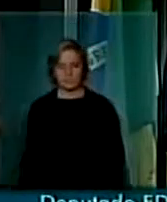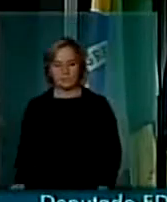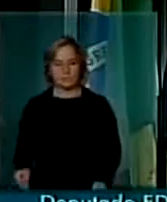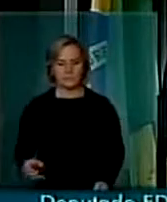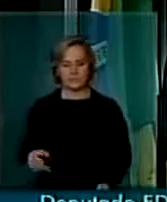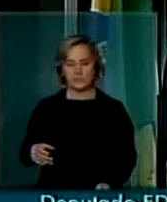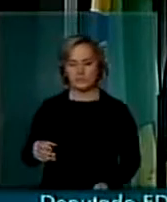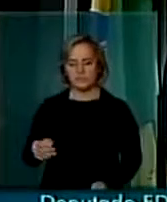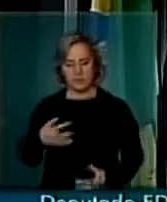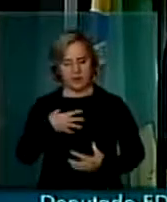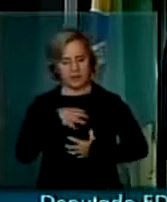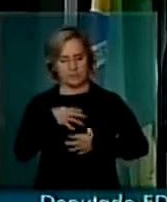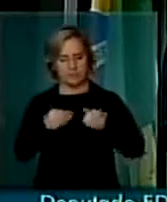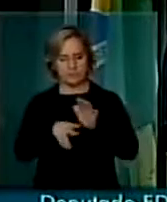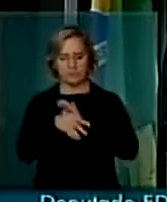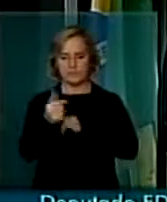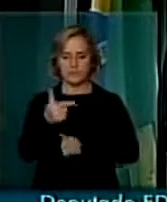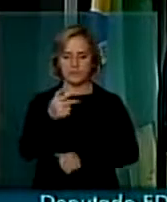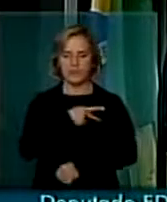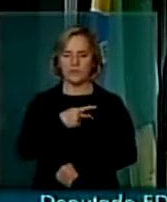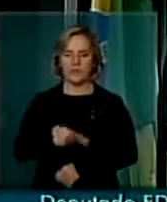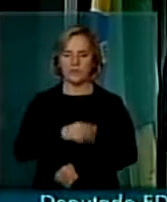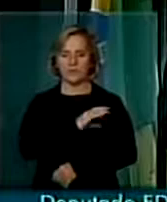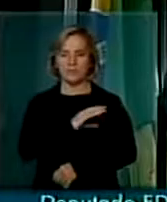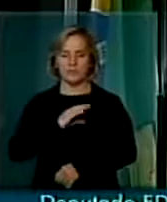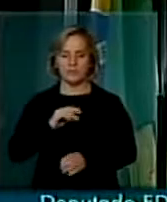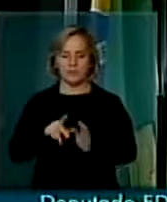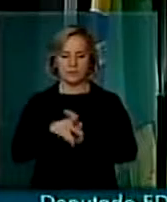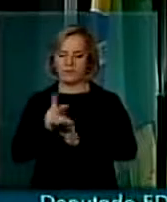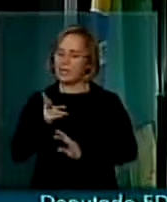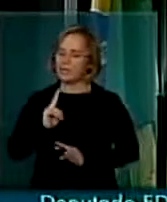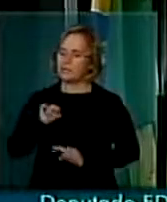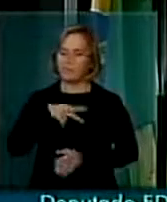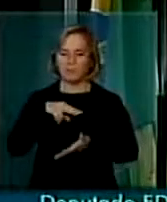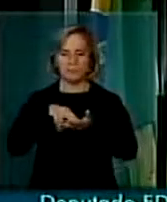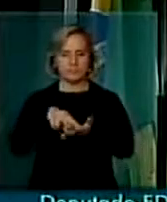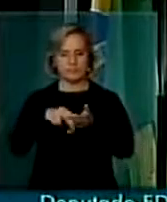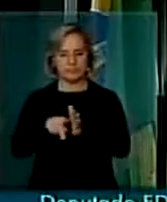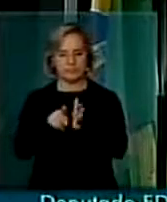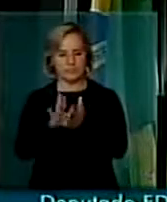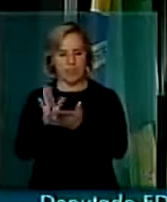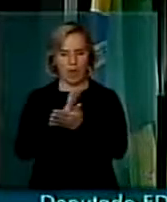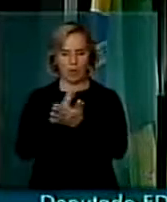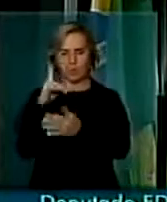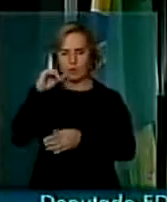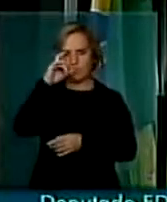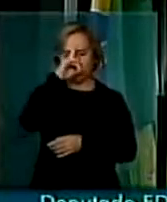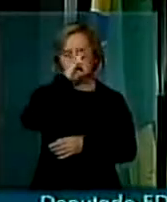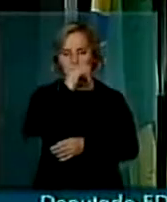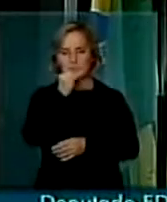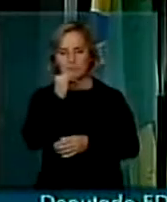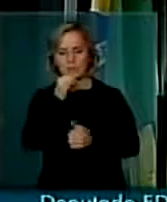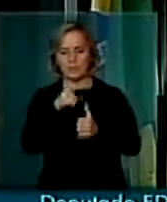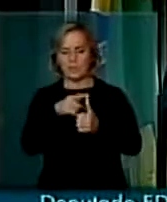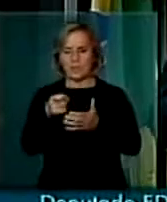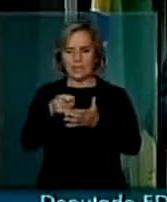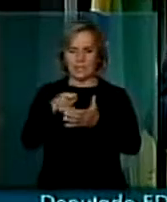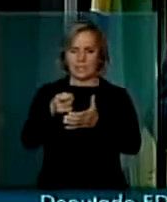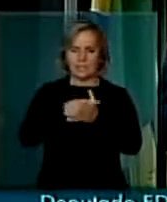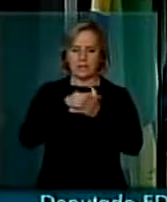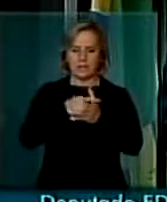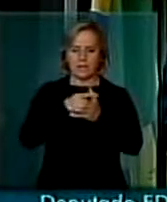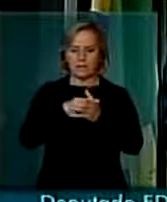na Câmara dos Deputados, sempre defendi a eliminação de alguns entraves, como, por exemplo, tributação elevada,